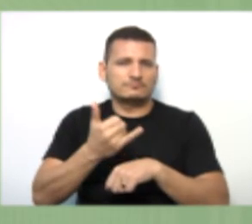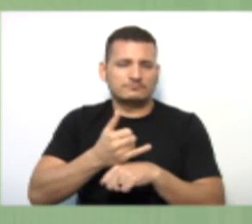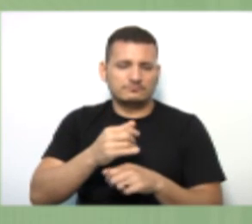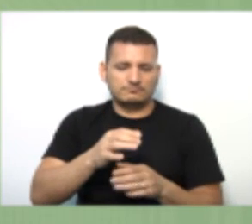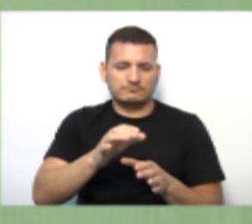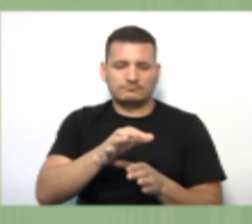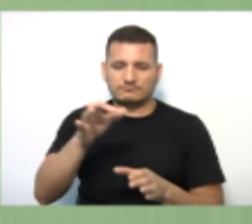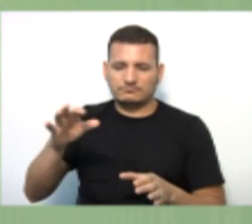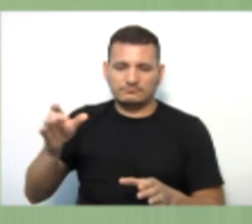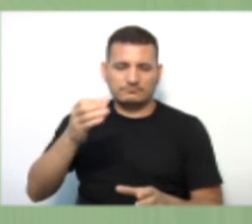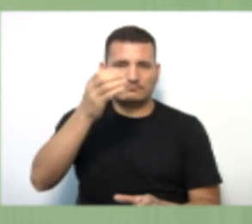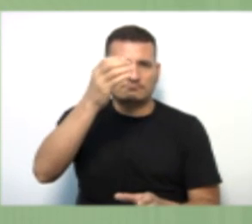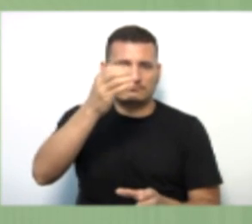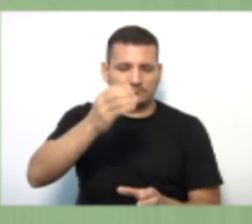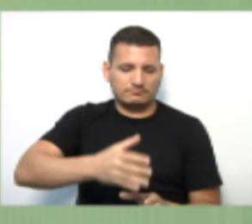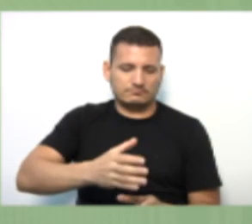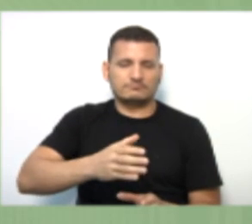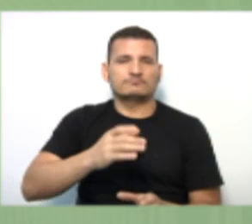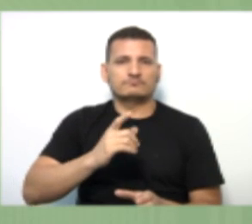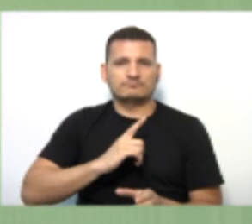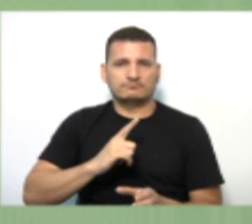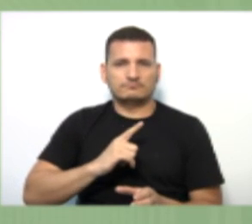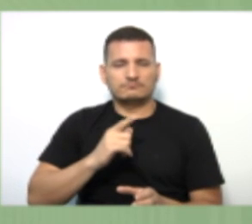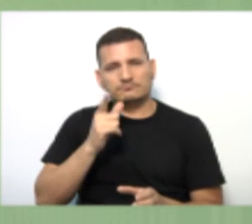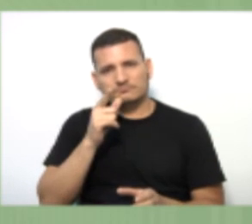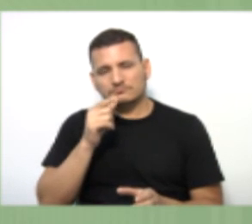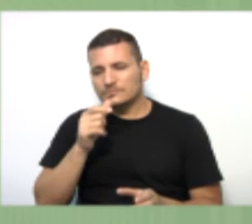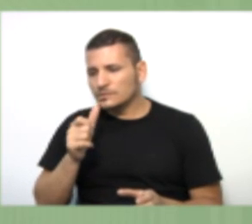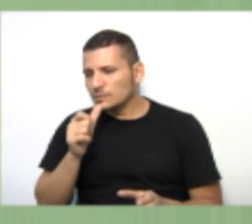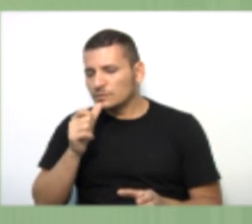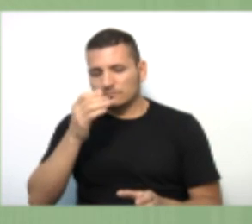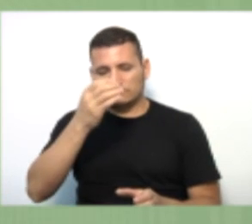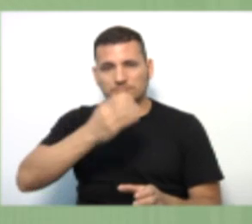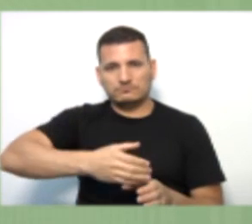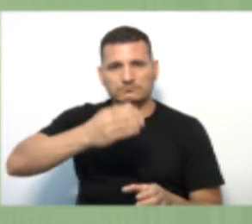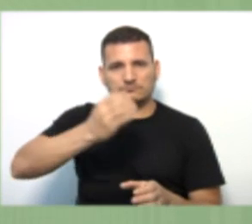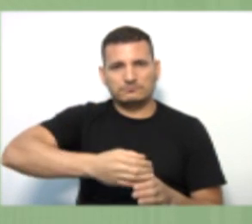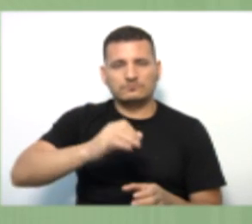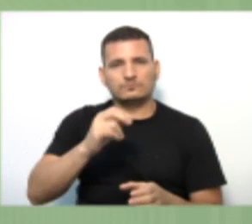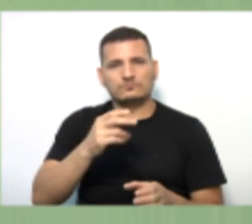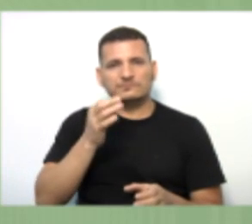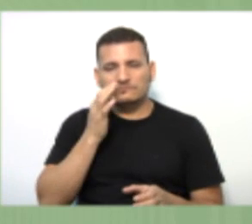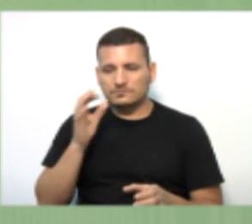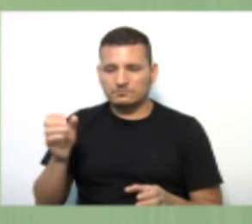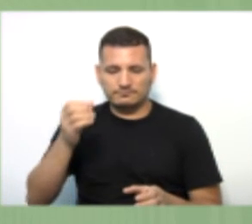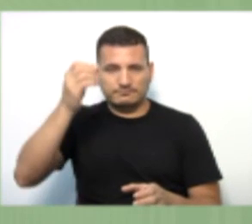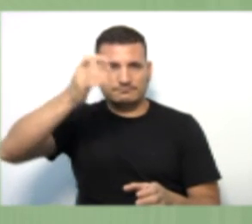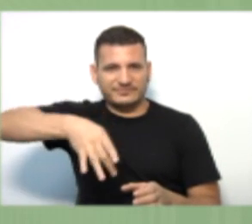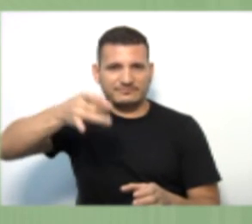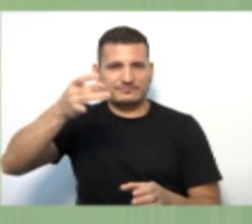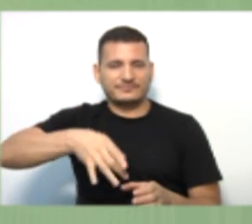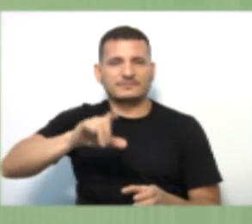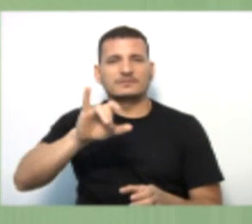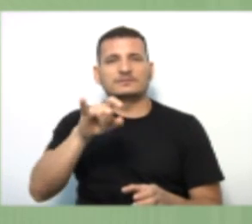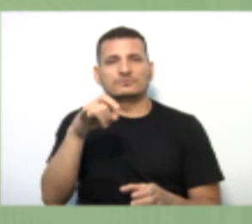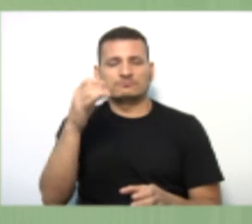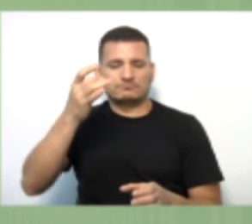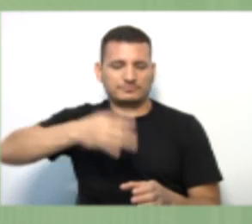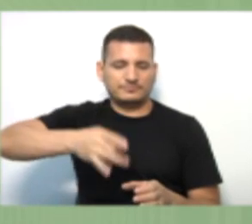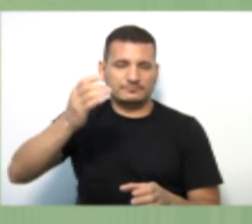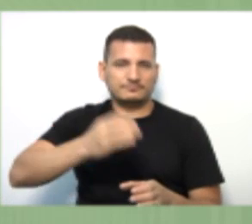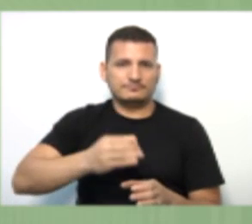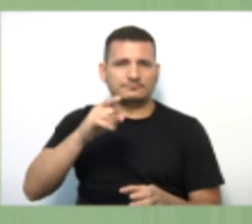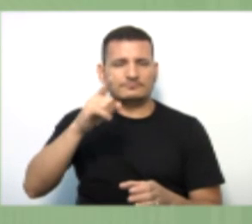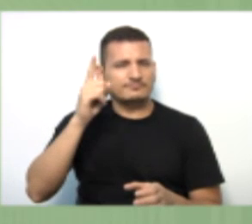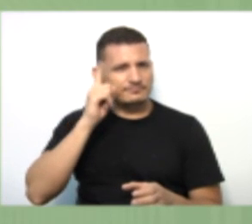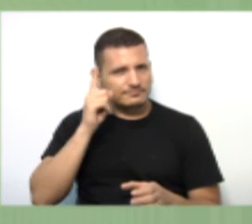copinho para beber água ou tomar café, né? Aqui tem essa questão. Todos os dias você vai, pega um copo e